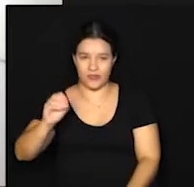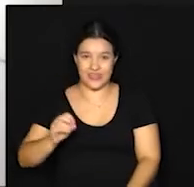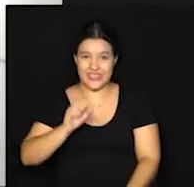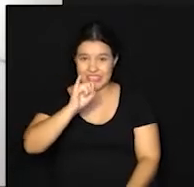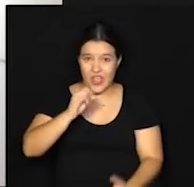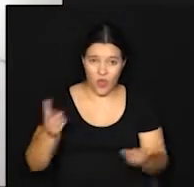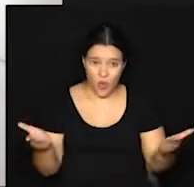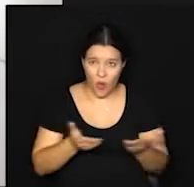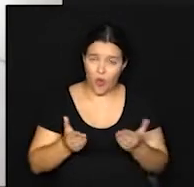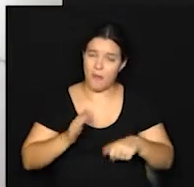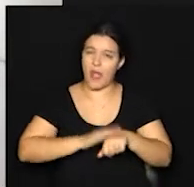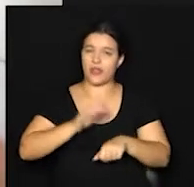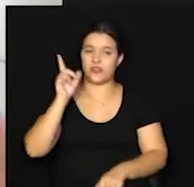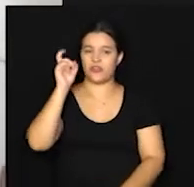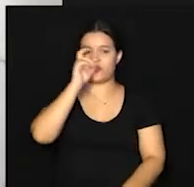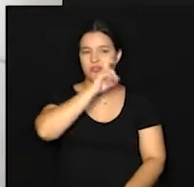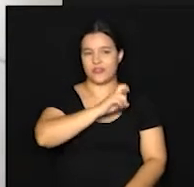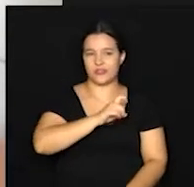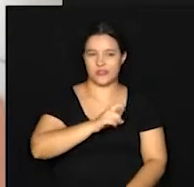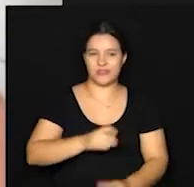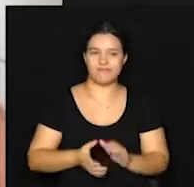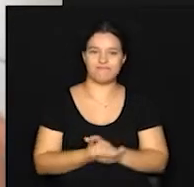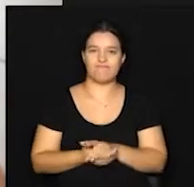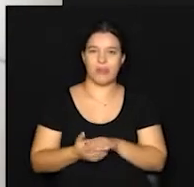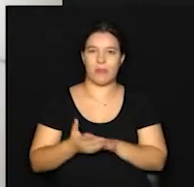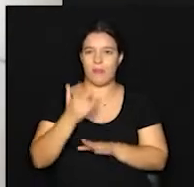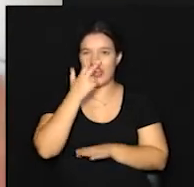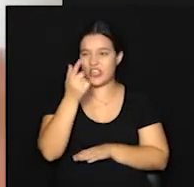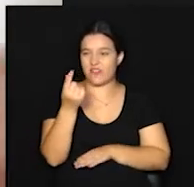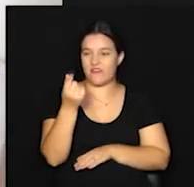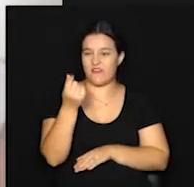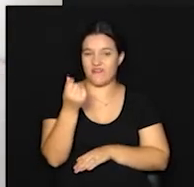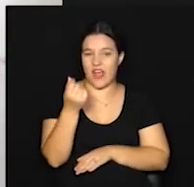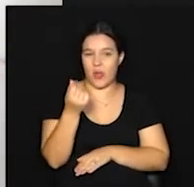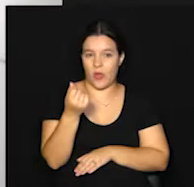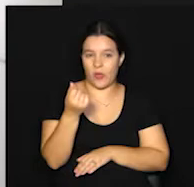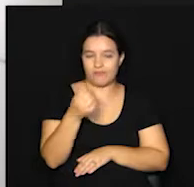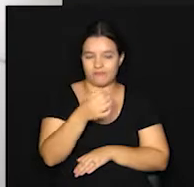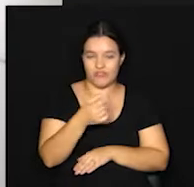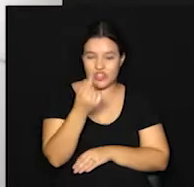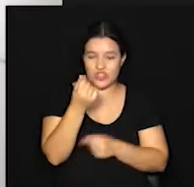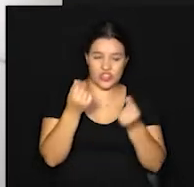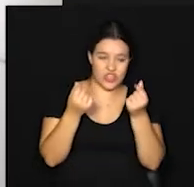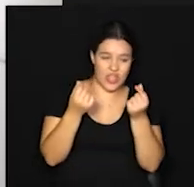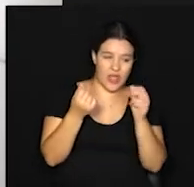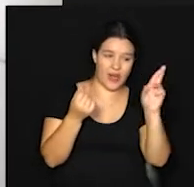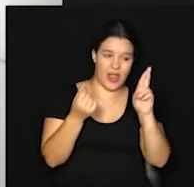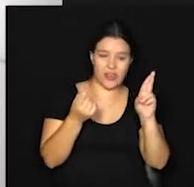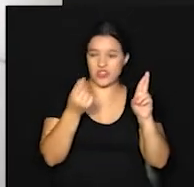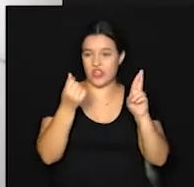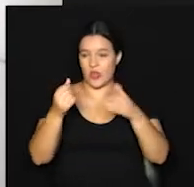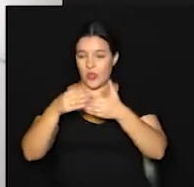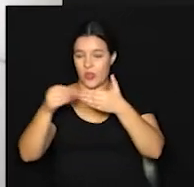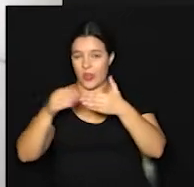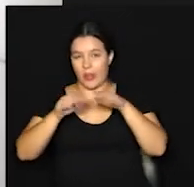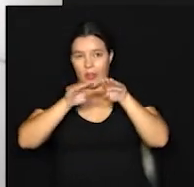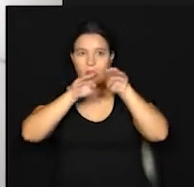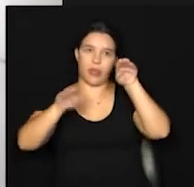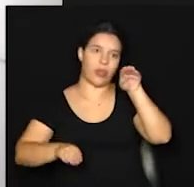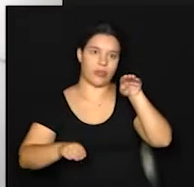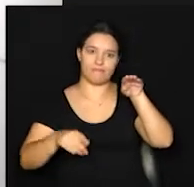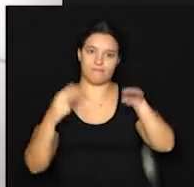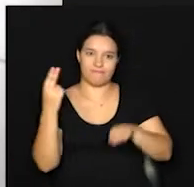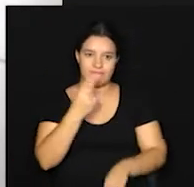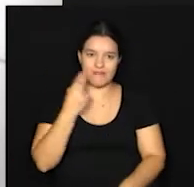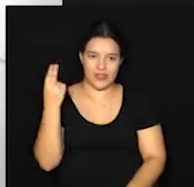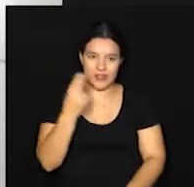dias de hoje, as mesmas condições, o mesmo tudo, com o preço do dólar como está hoje, eu não